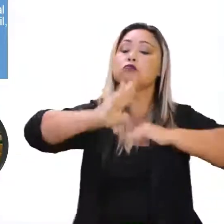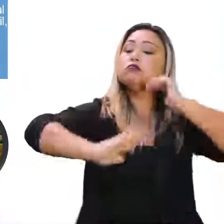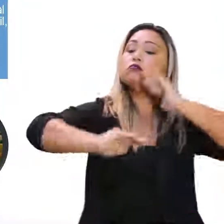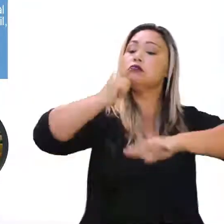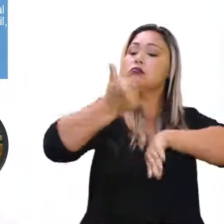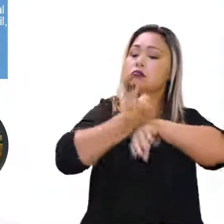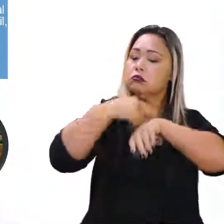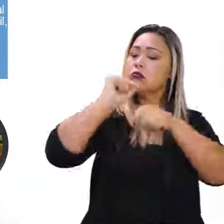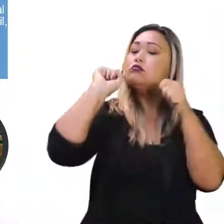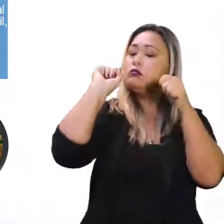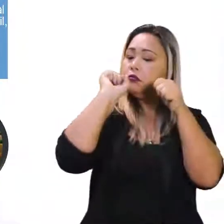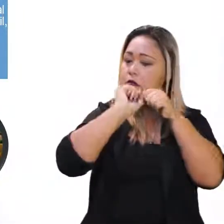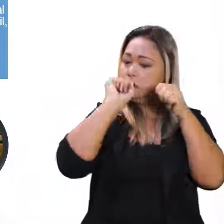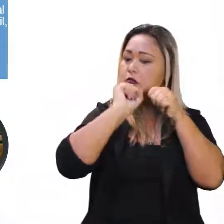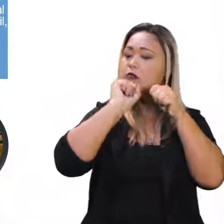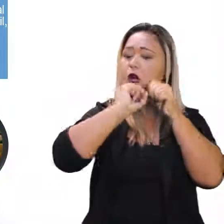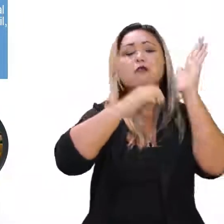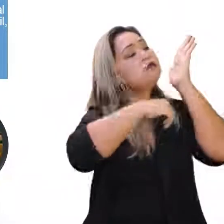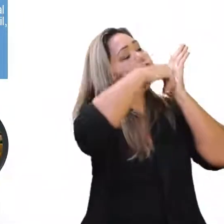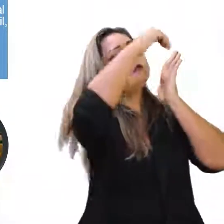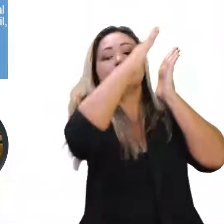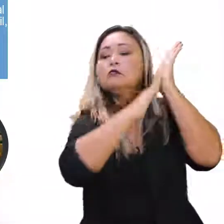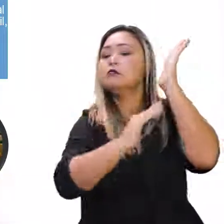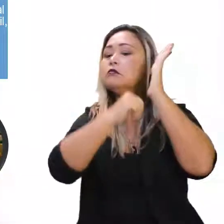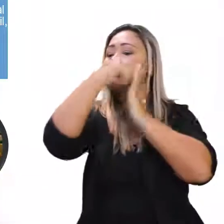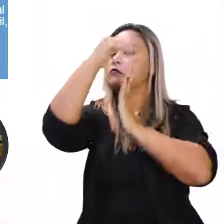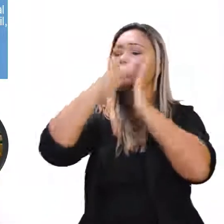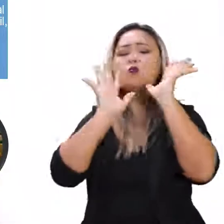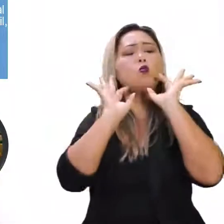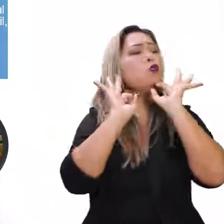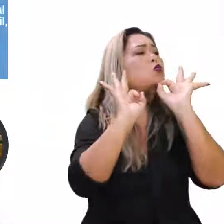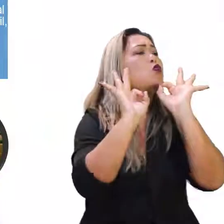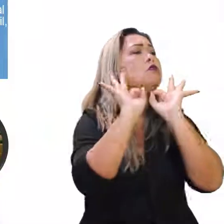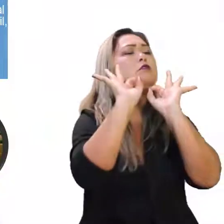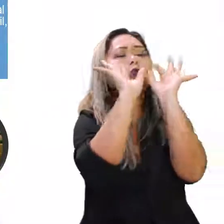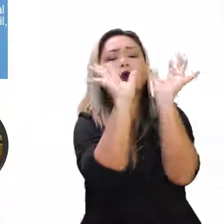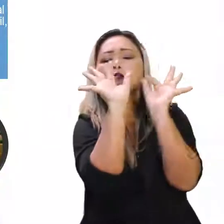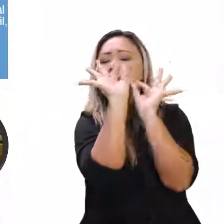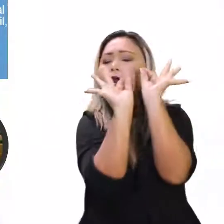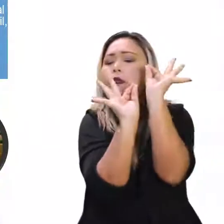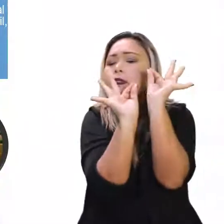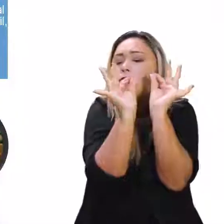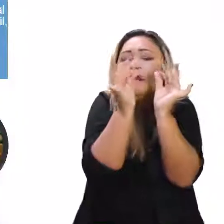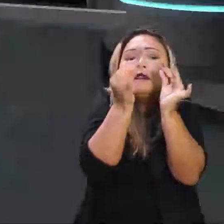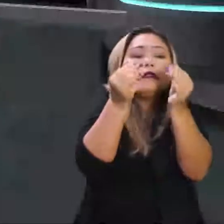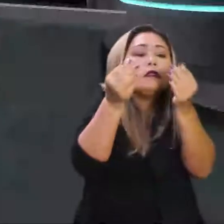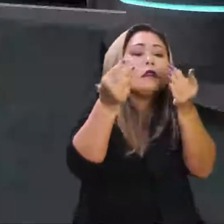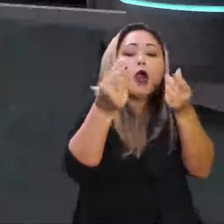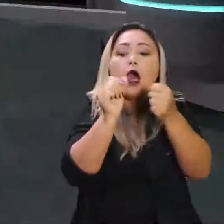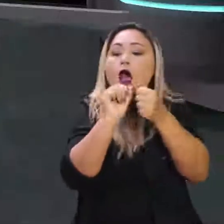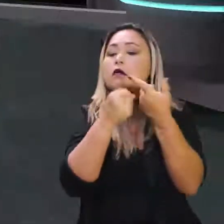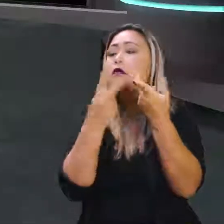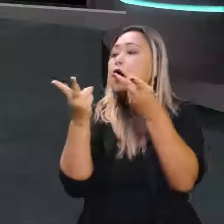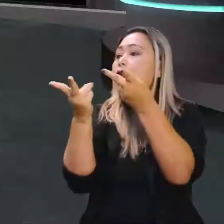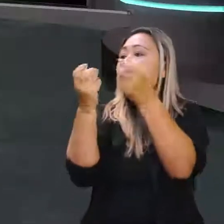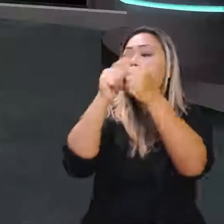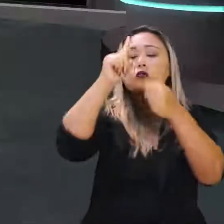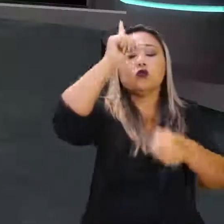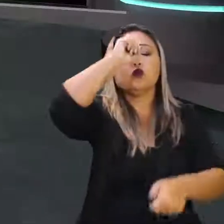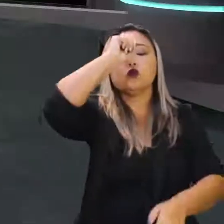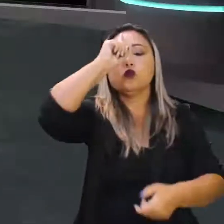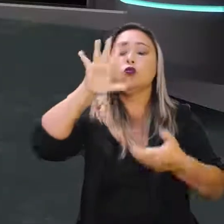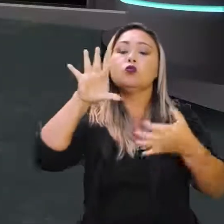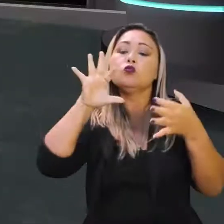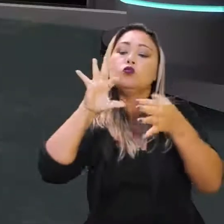aí, que fazem pinturas, né, refinadas, sempre tratando ali do cotidiano, do